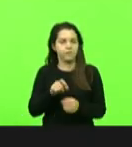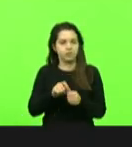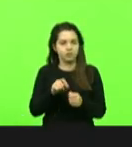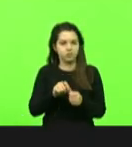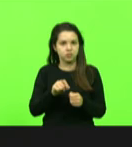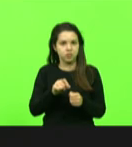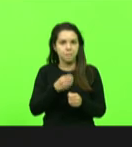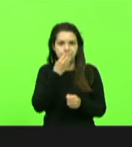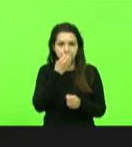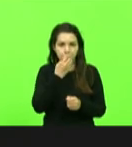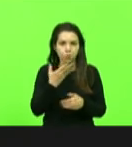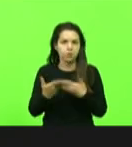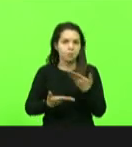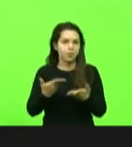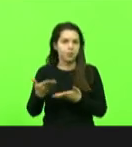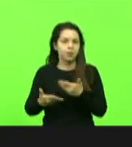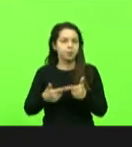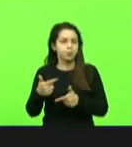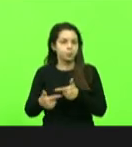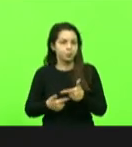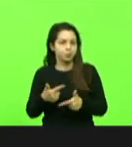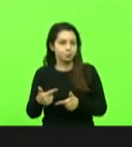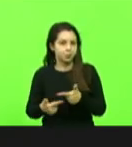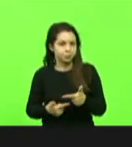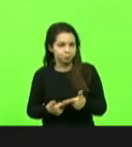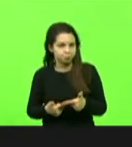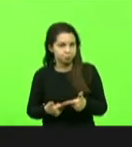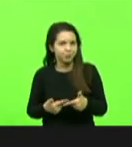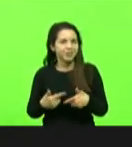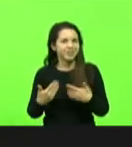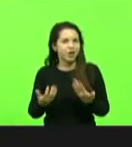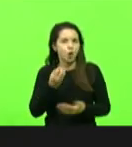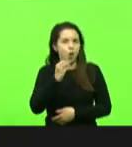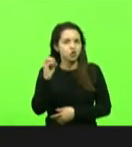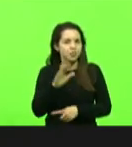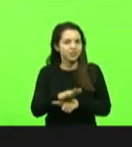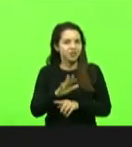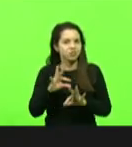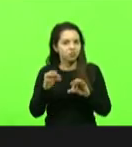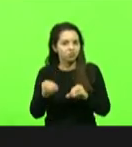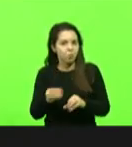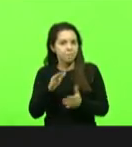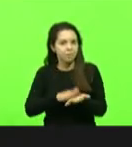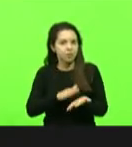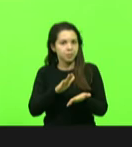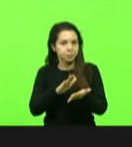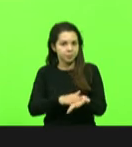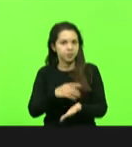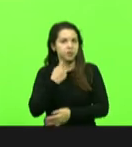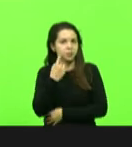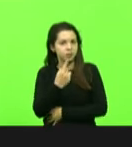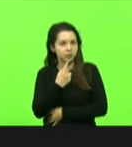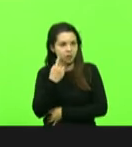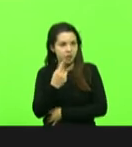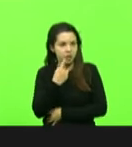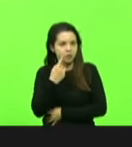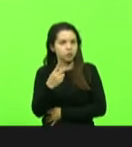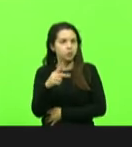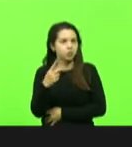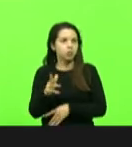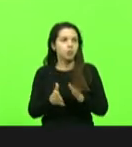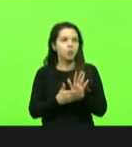bom trabalho. Uma ótima tarde a todos, parabéns, deputada, pela proposição da audiência. Em nome do